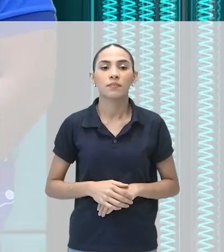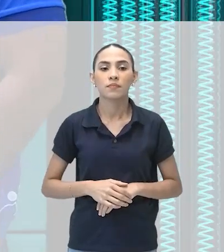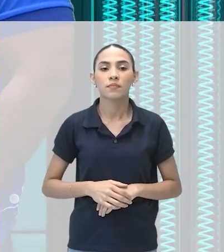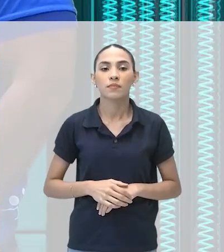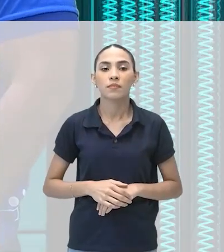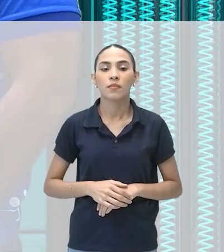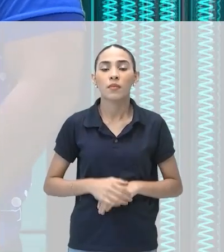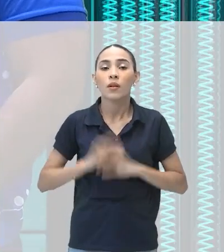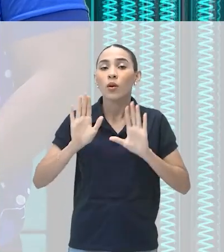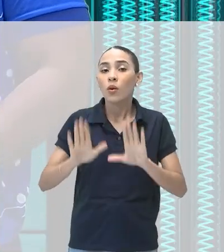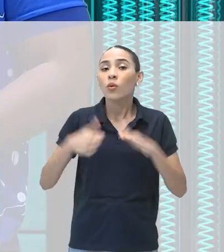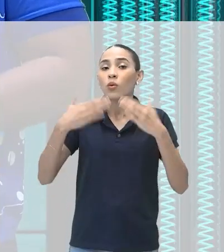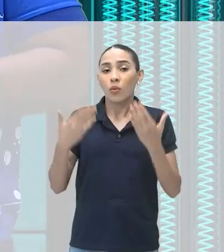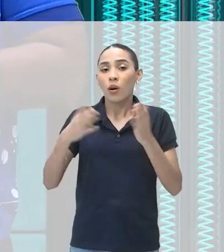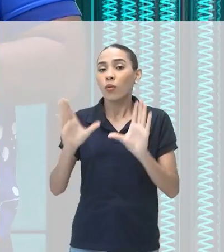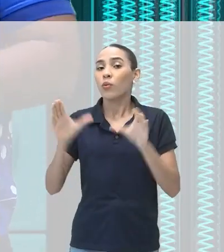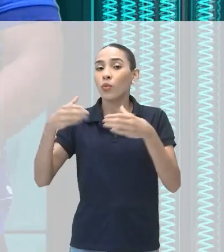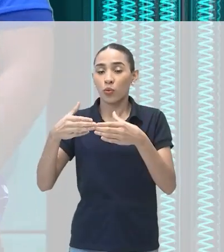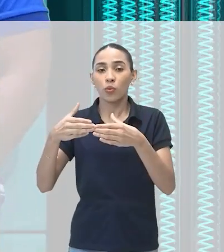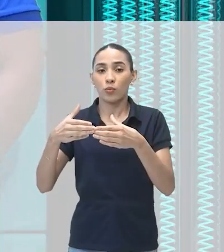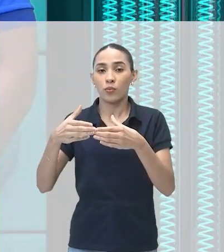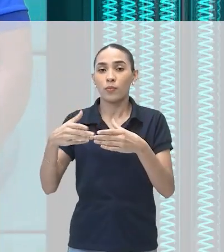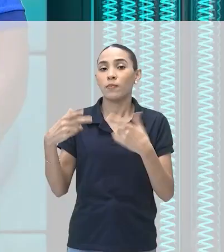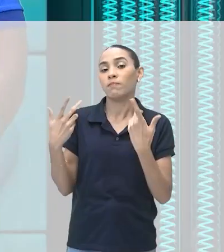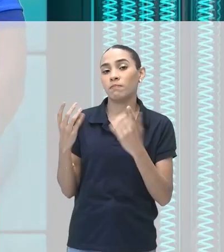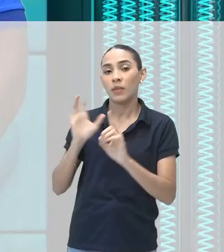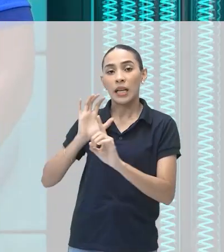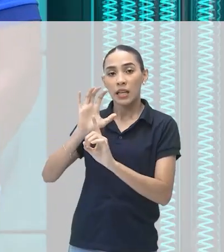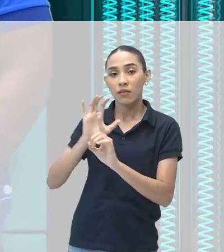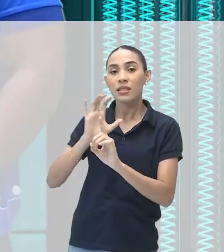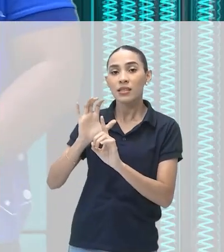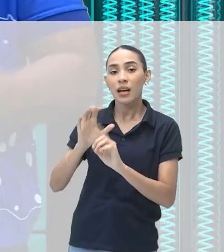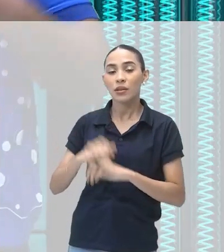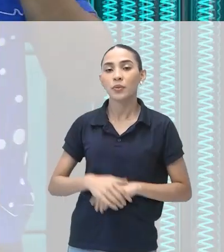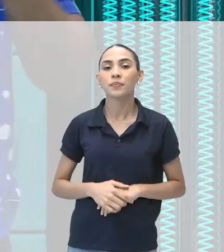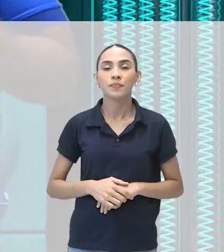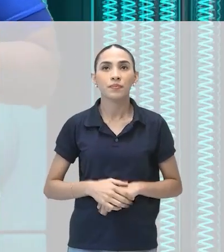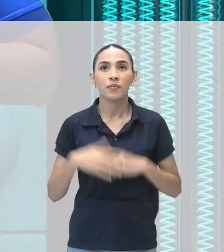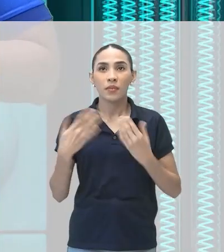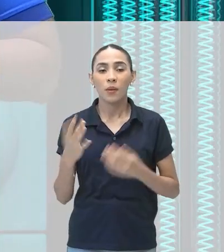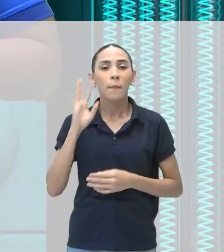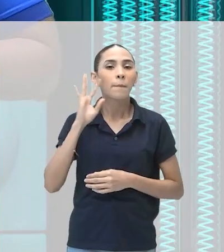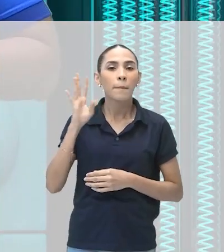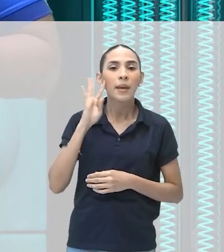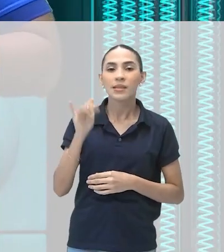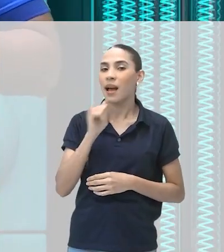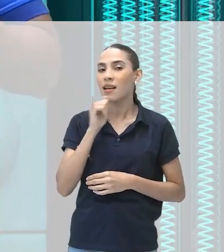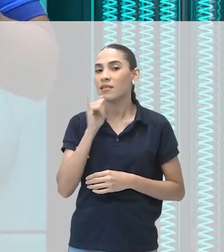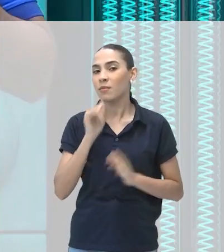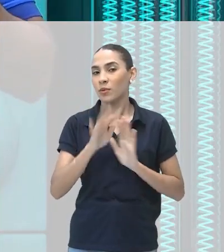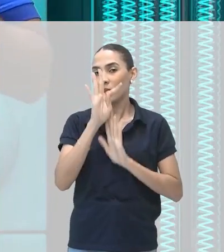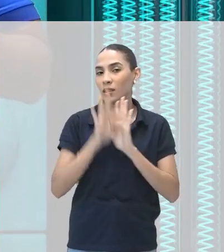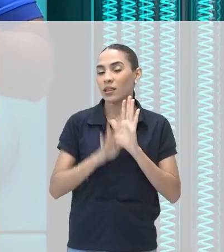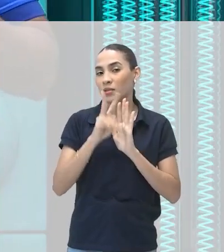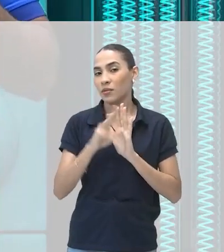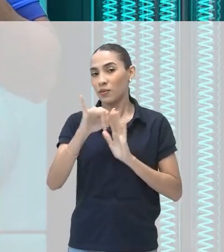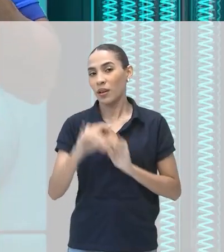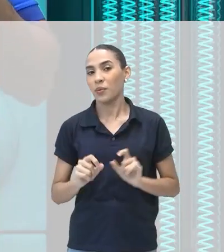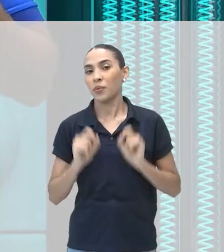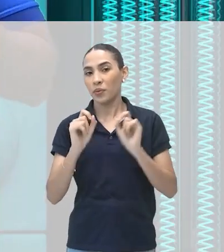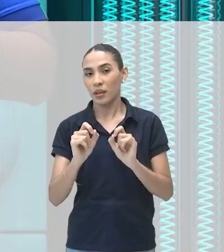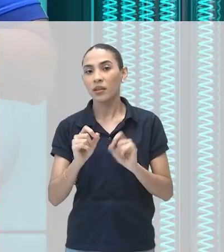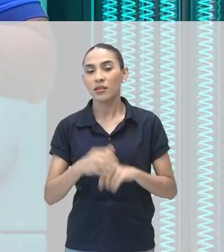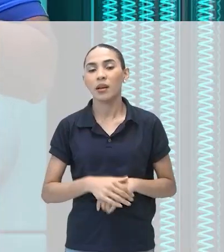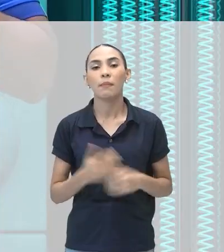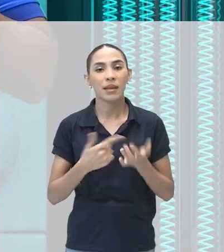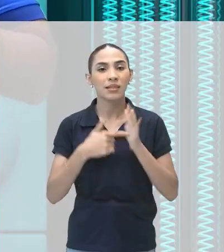vocês. Qual é o público-alvo a ser atingido? Então, quando a gente pensa num texto, ele vai